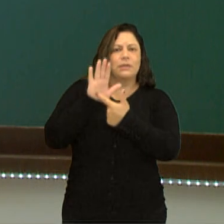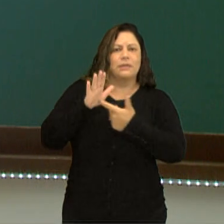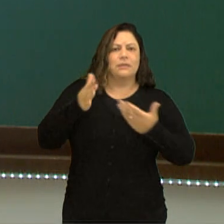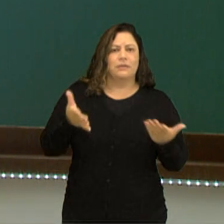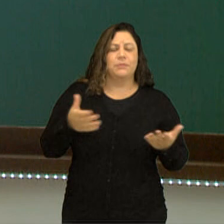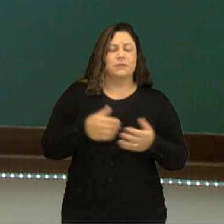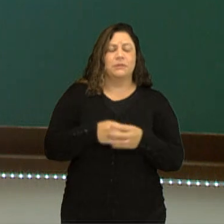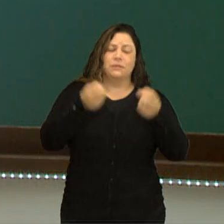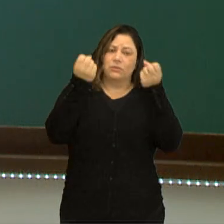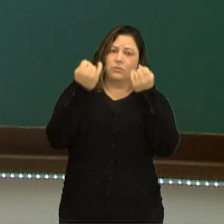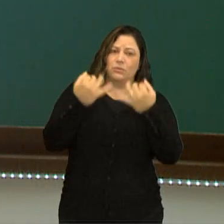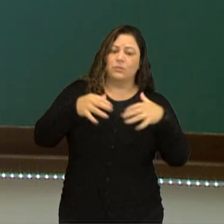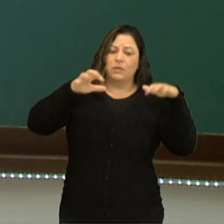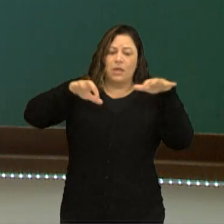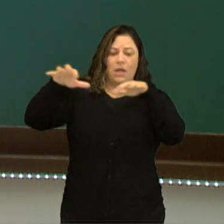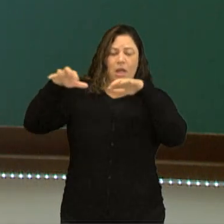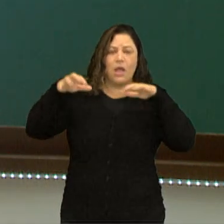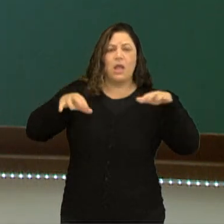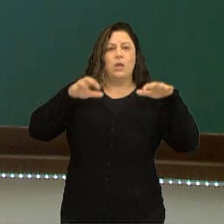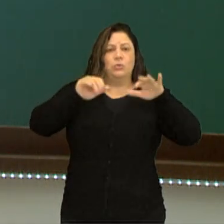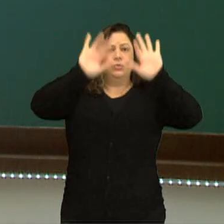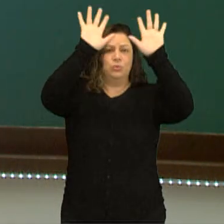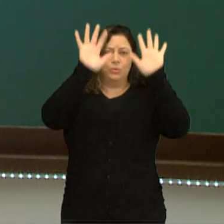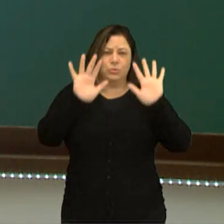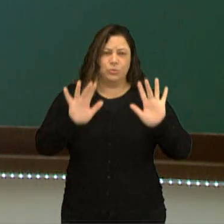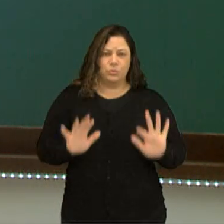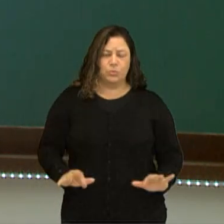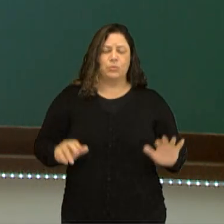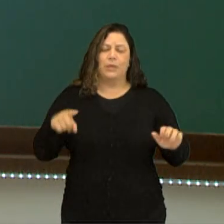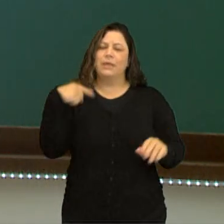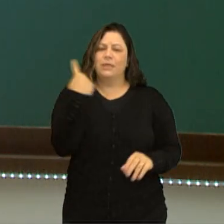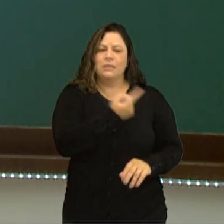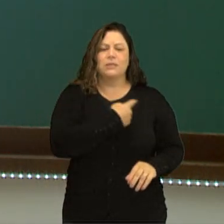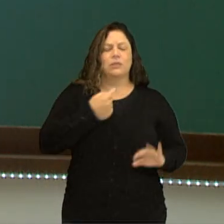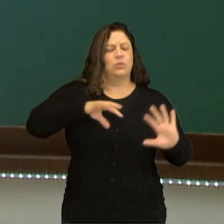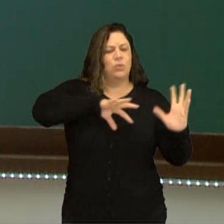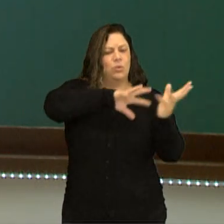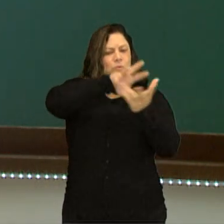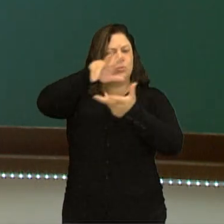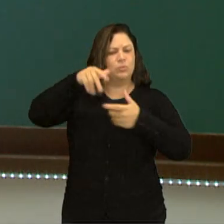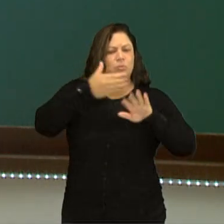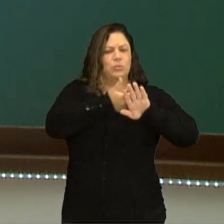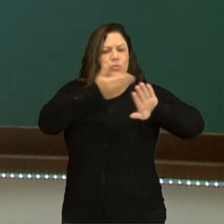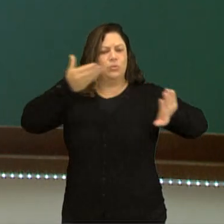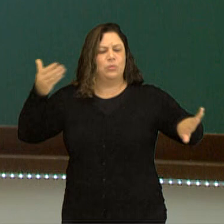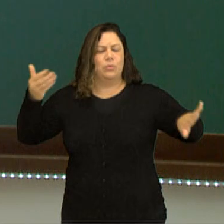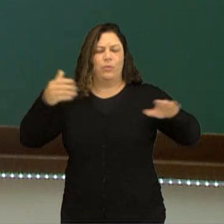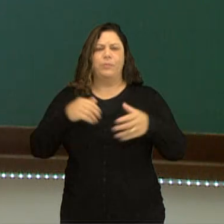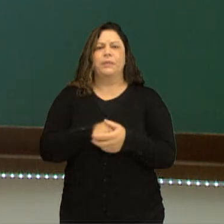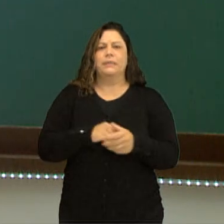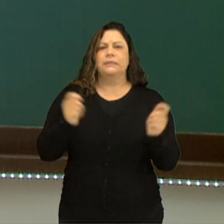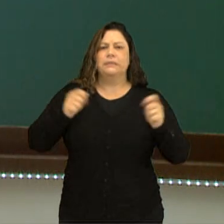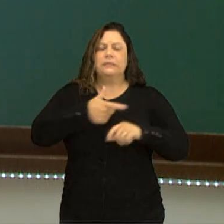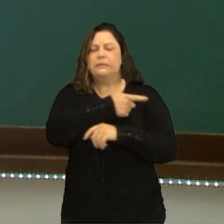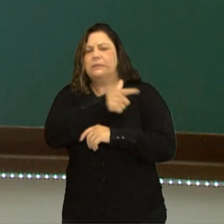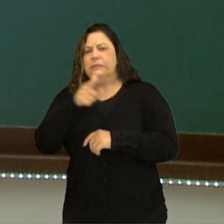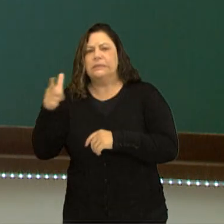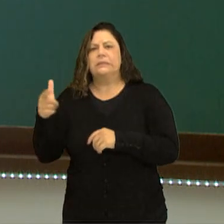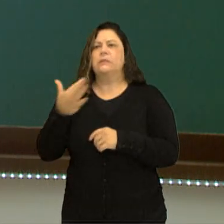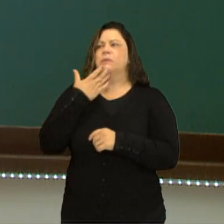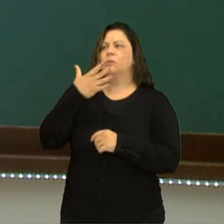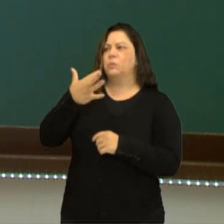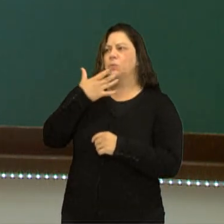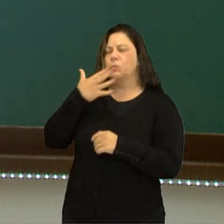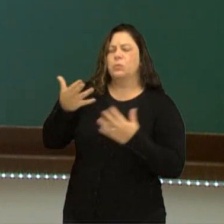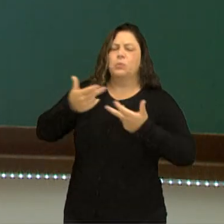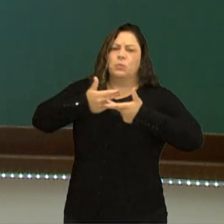quando ele diz: cai a chuva no portal, está caindo entre nós e o mundo. Essa cortina, não há corras, não há rasgues,